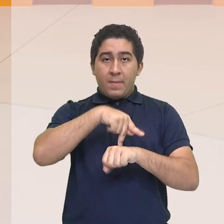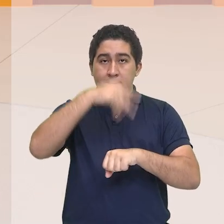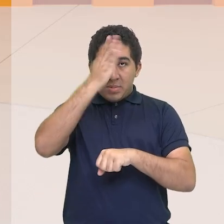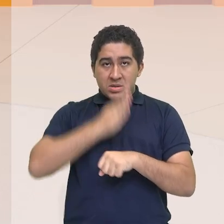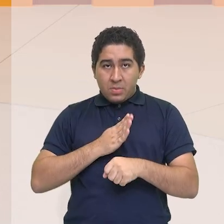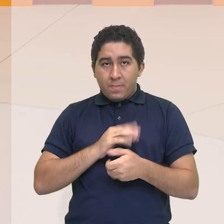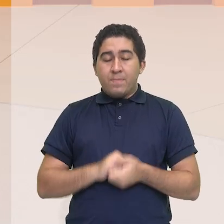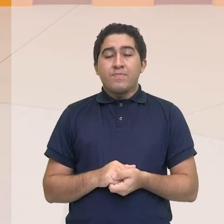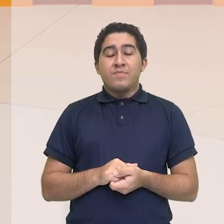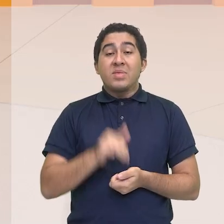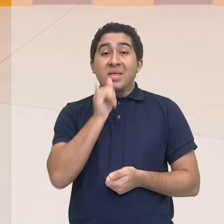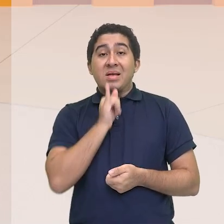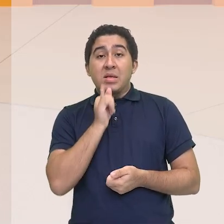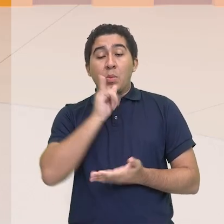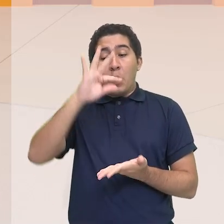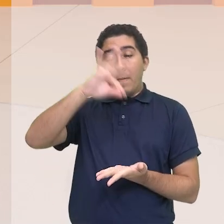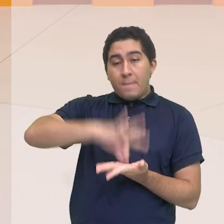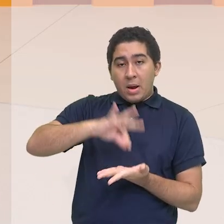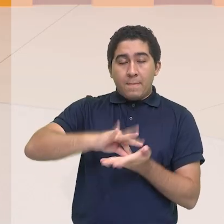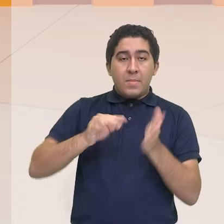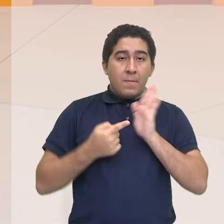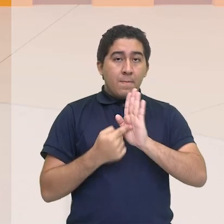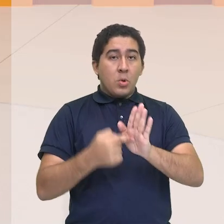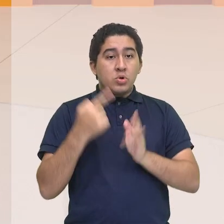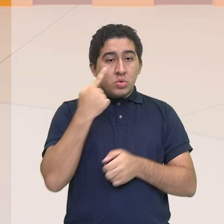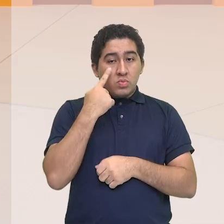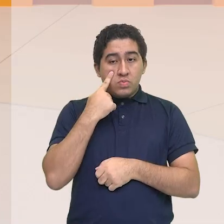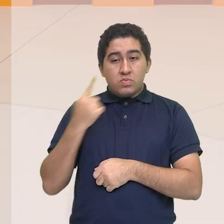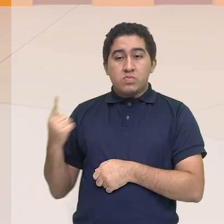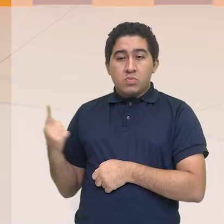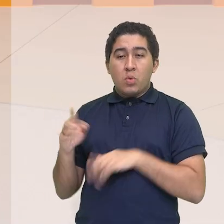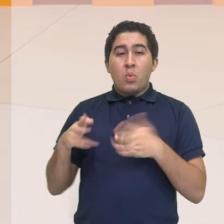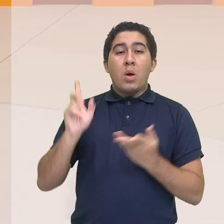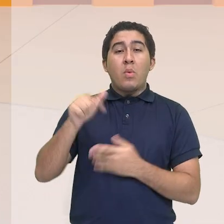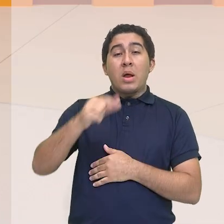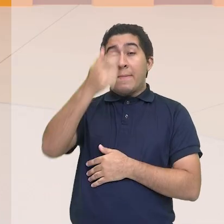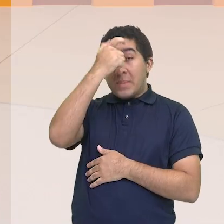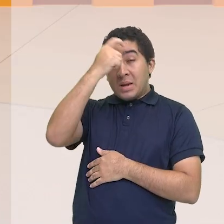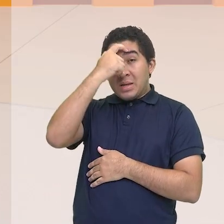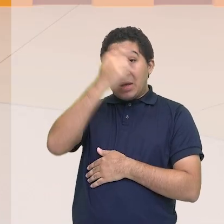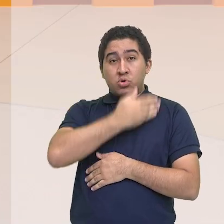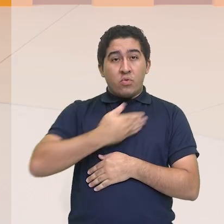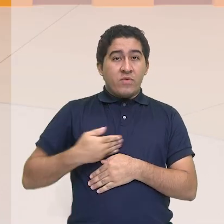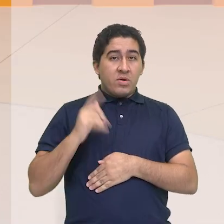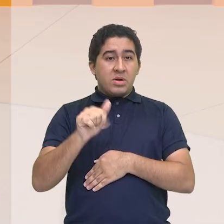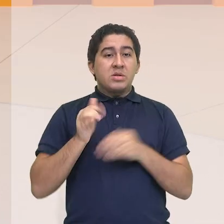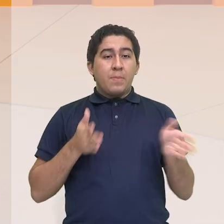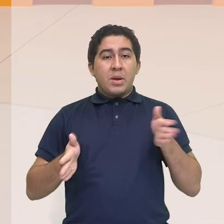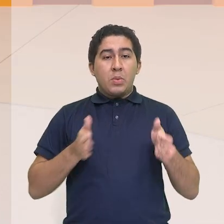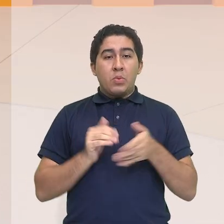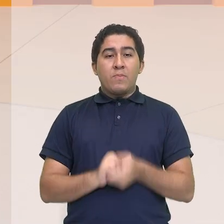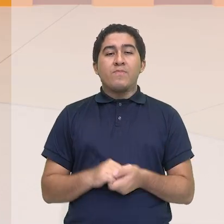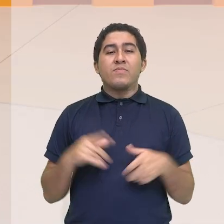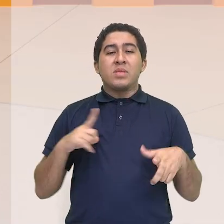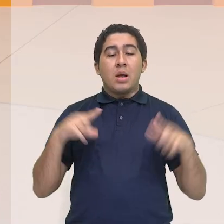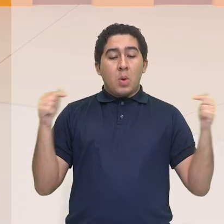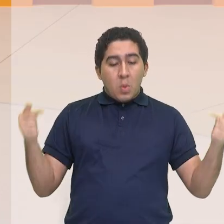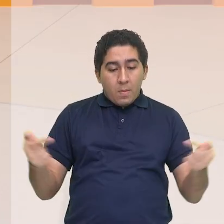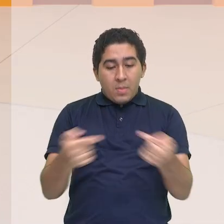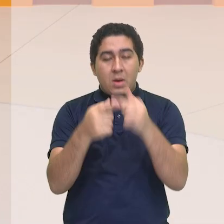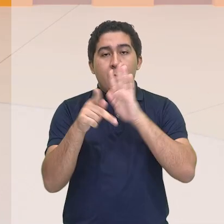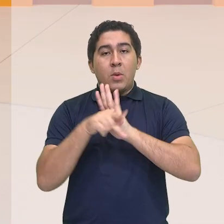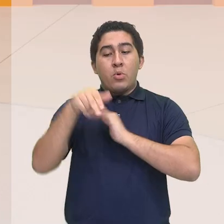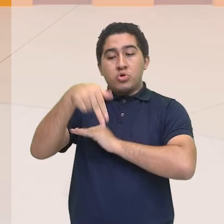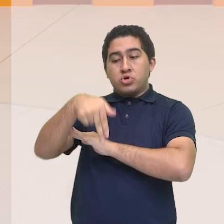aqui um mapa que vai basicamente nos ilustrar qual era a mentalidade do governo naquela época, gente. Integrar a